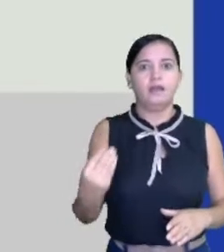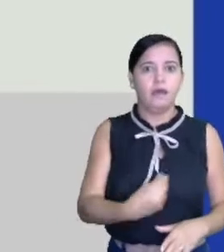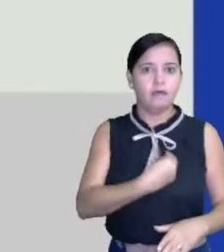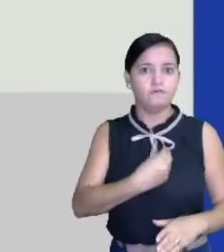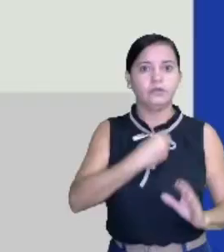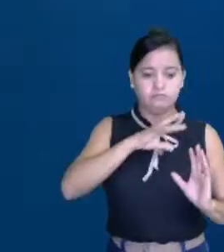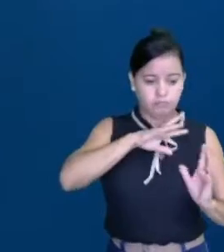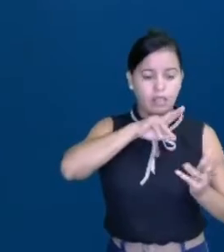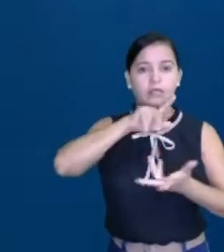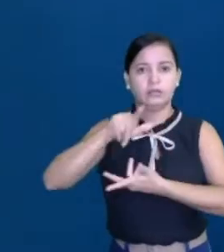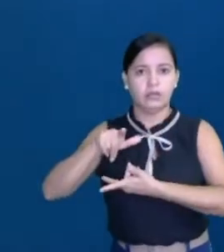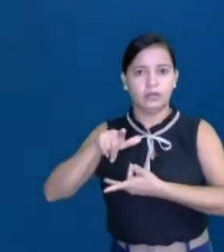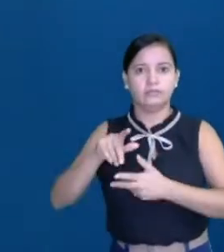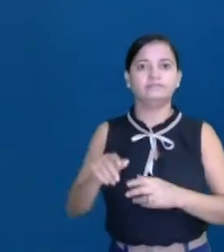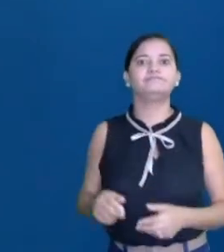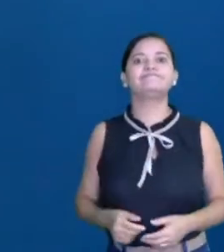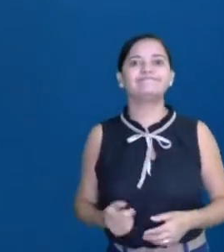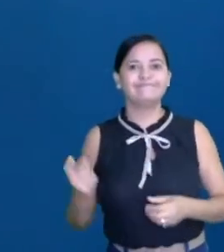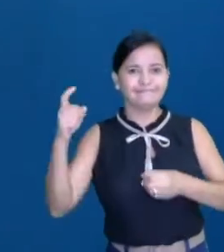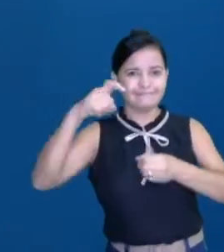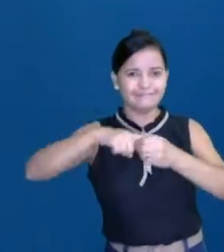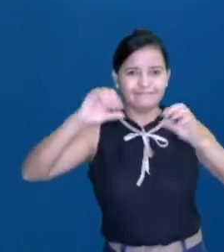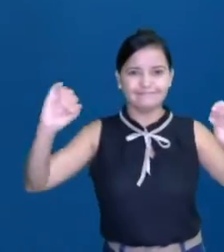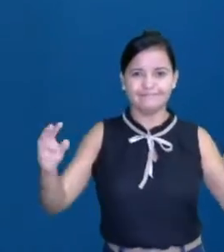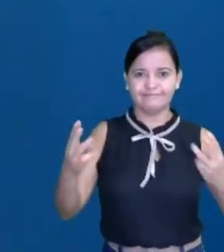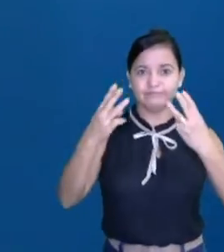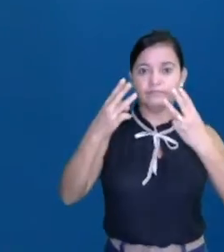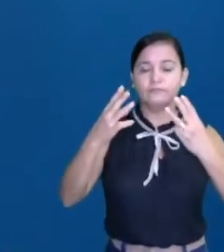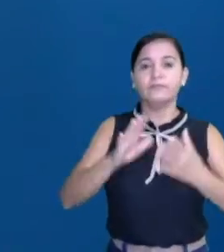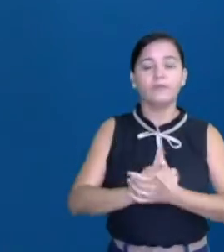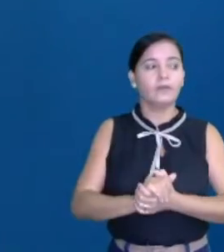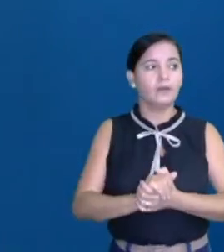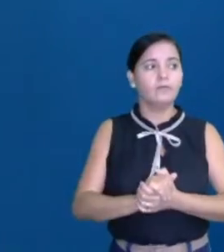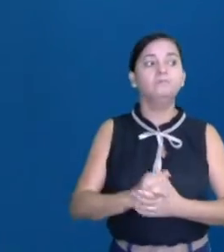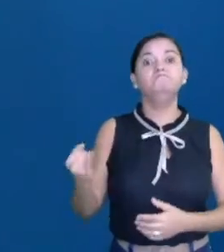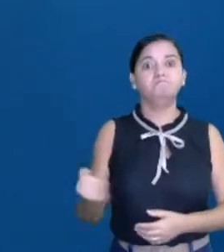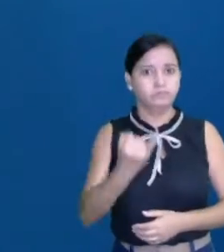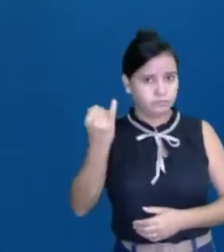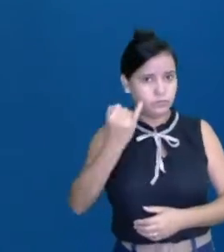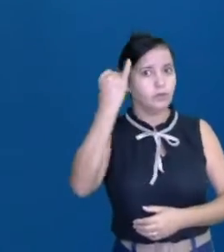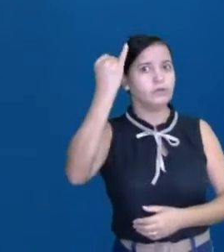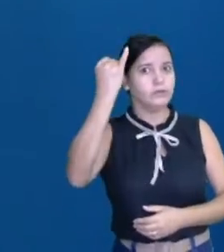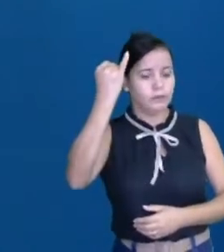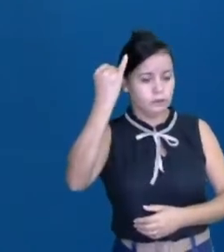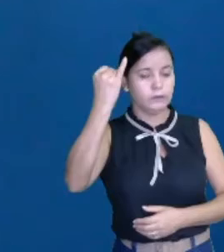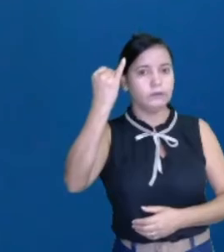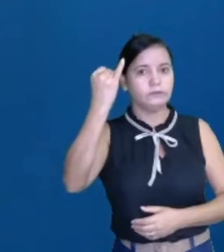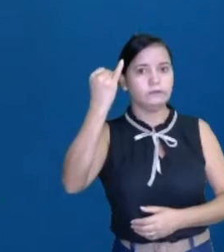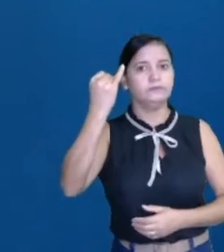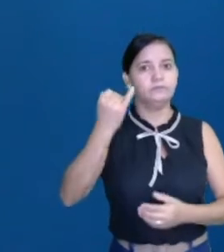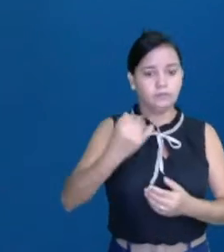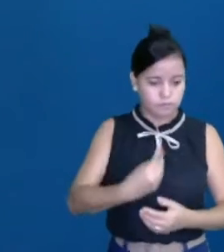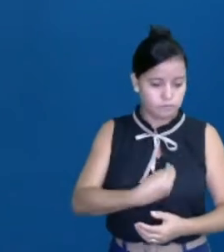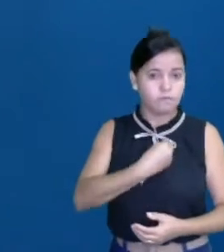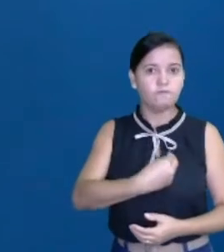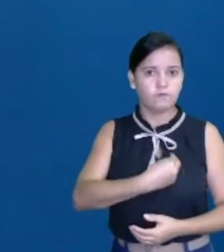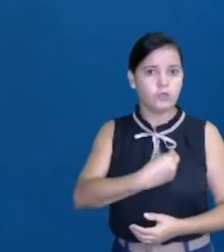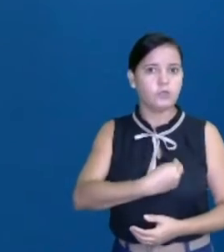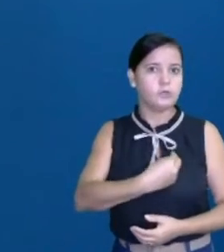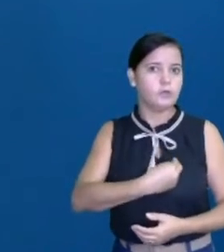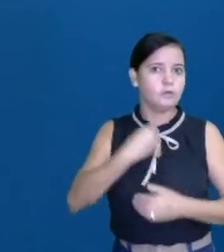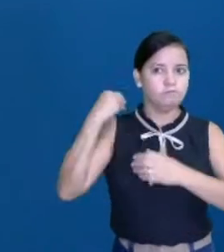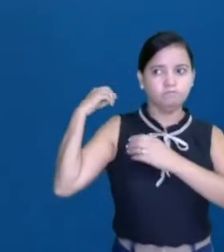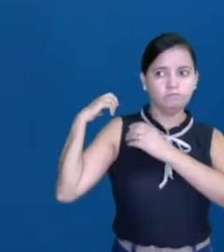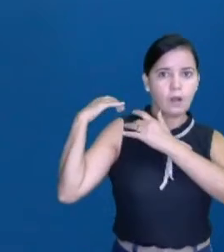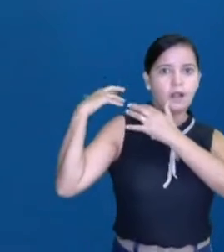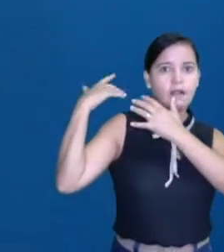na Terra. Volta comigo aqui de novo, produção. Então é um assunto de uma relevância gigantesca para a nossa história de vida. Para que a gente